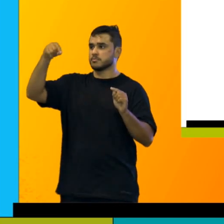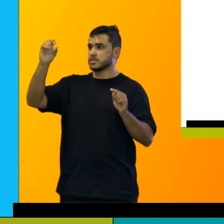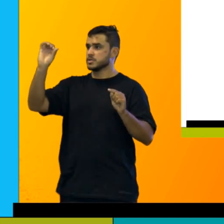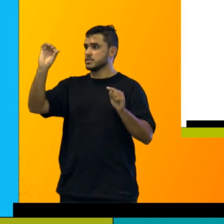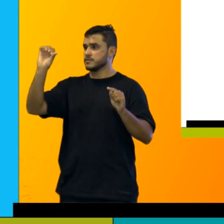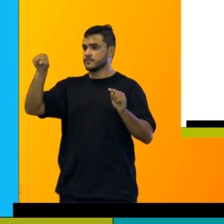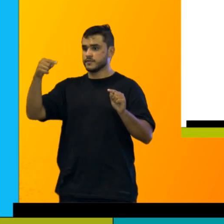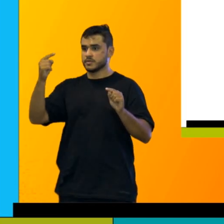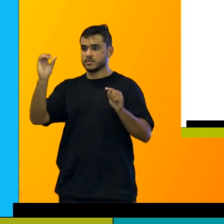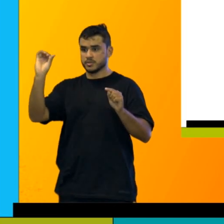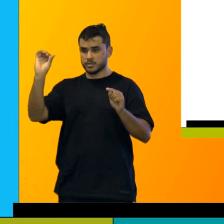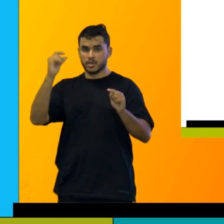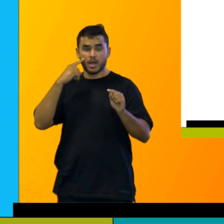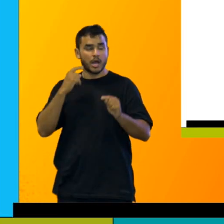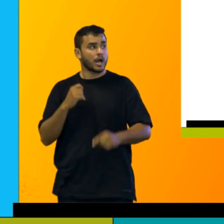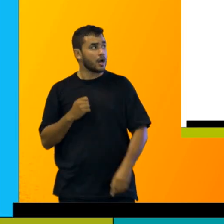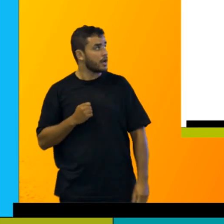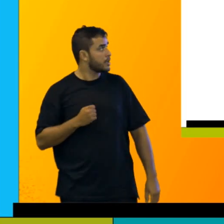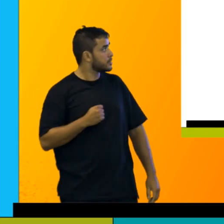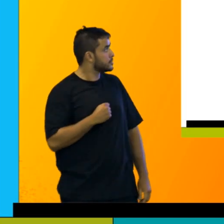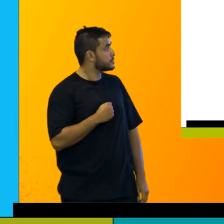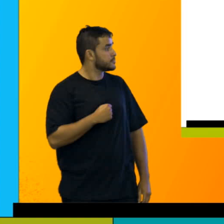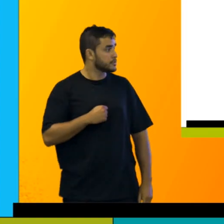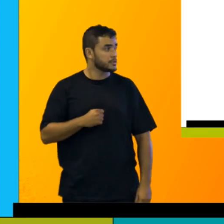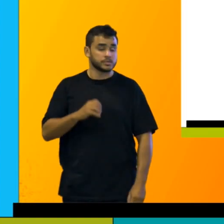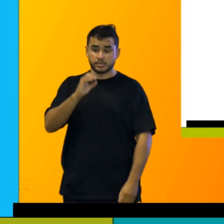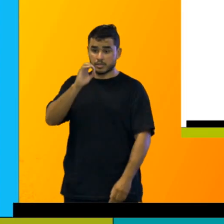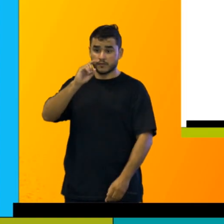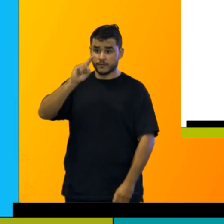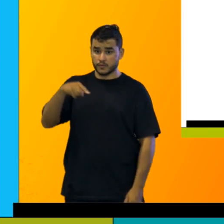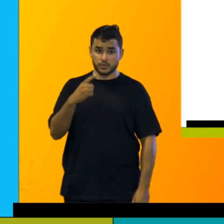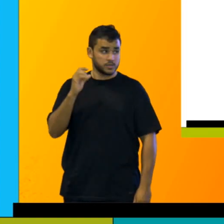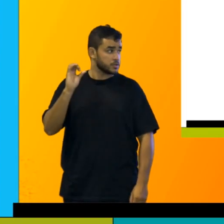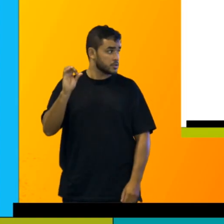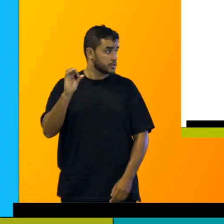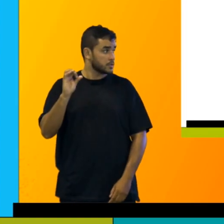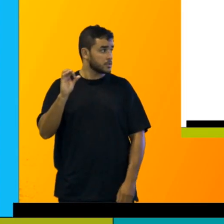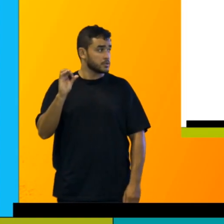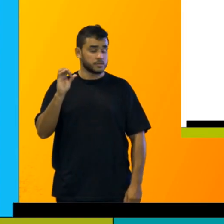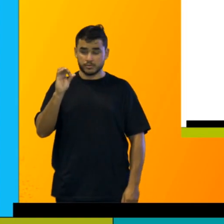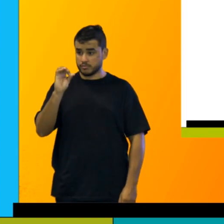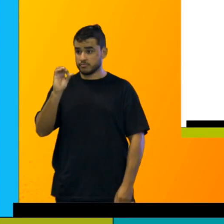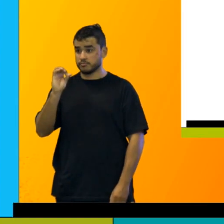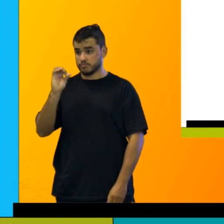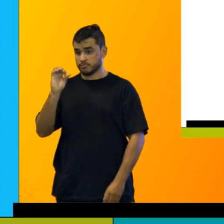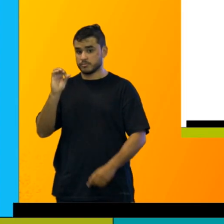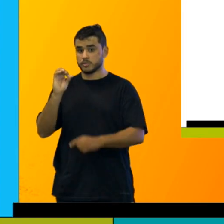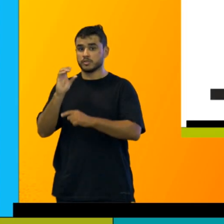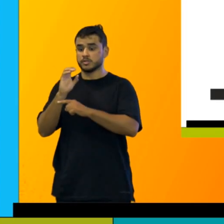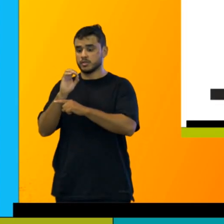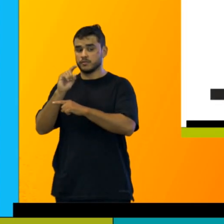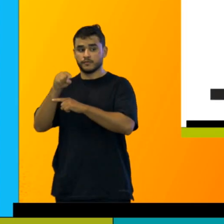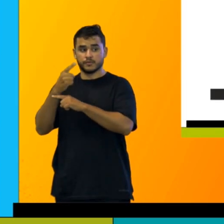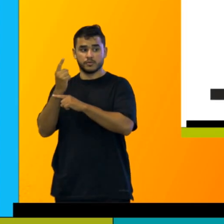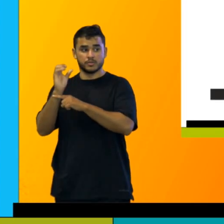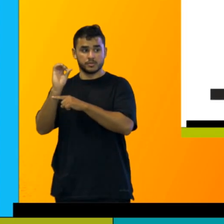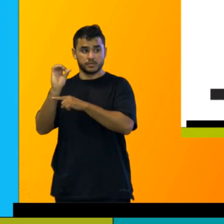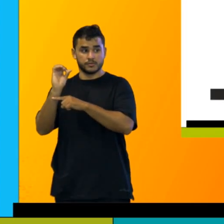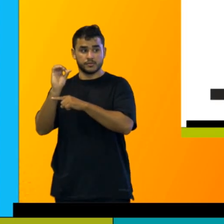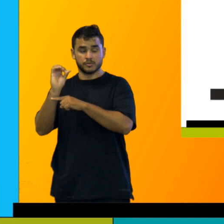É 0,6 vezes 2. Quer voltar para a figura para ver, ó? Ó a figura, ó. Ó.